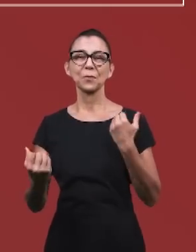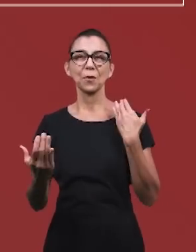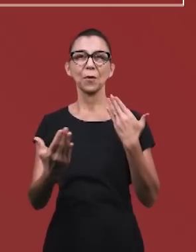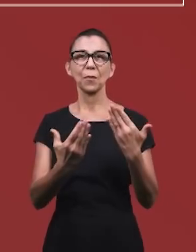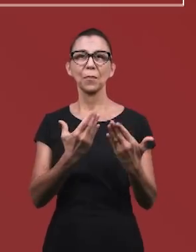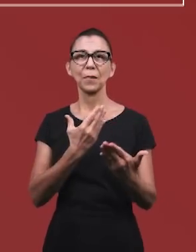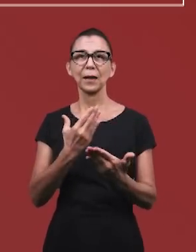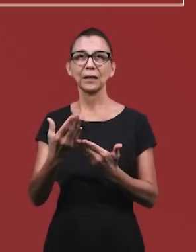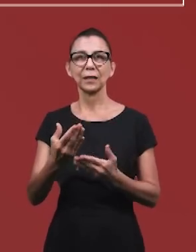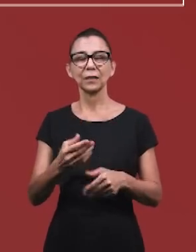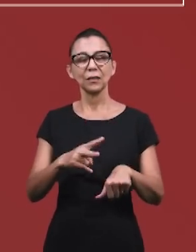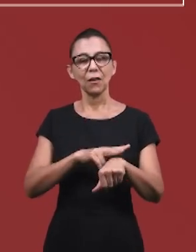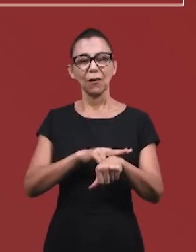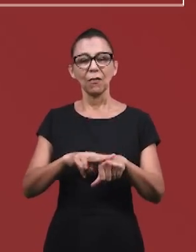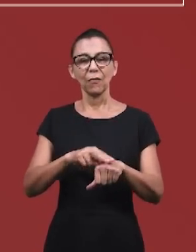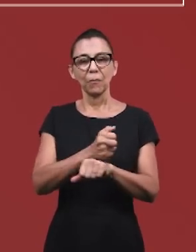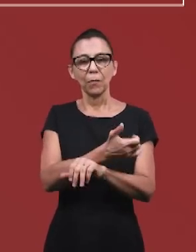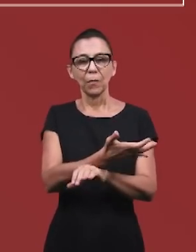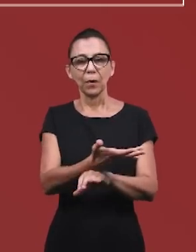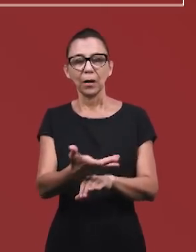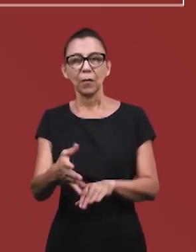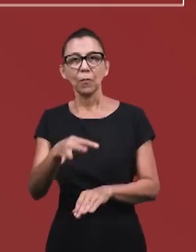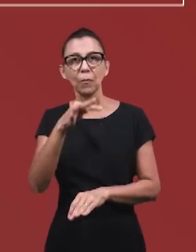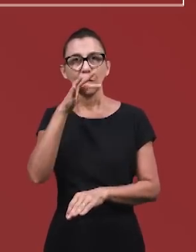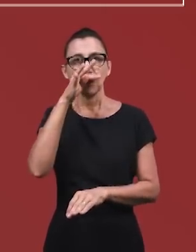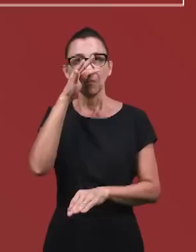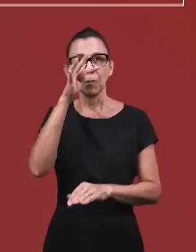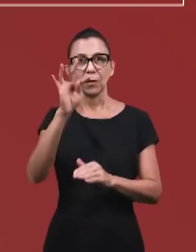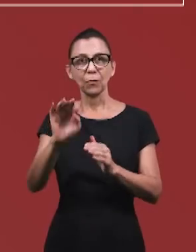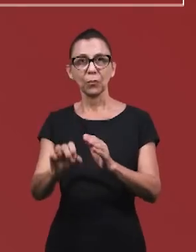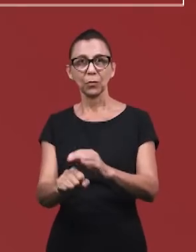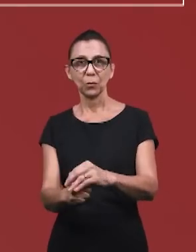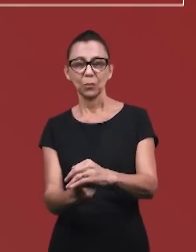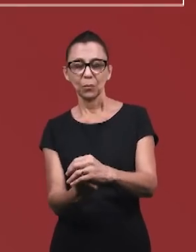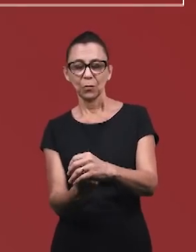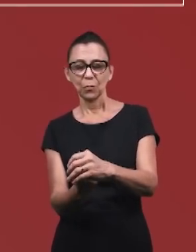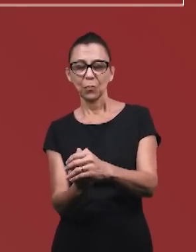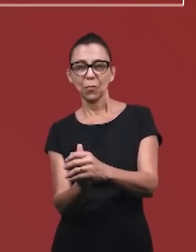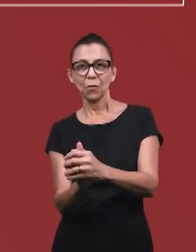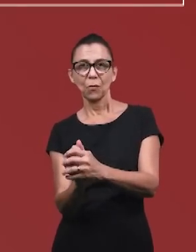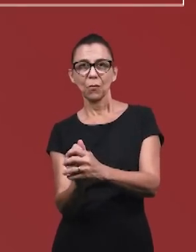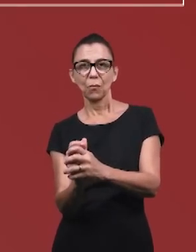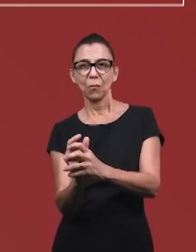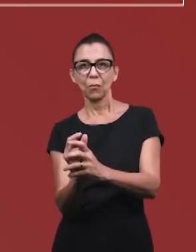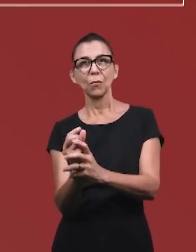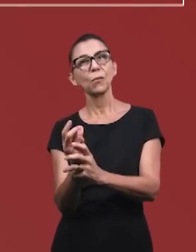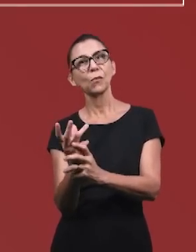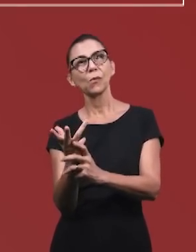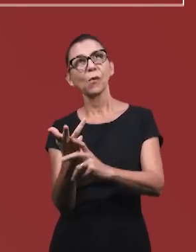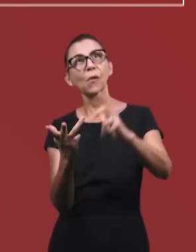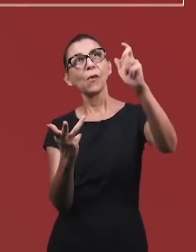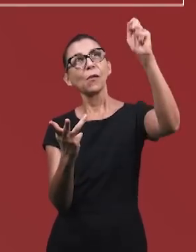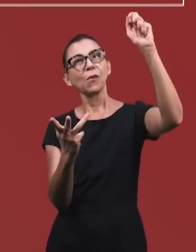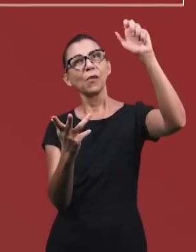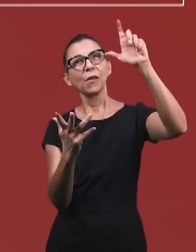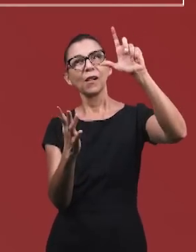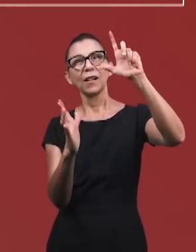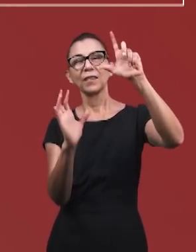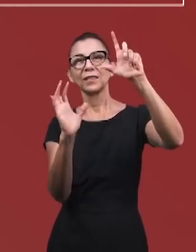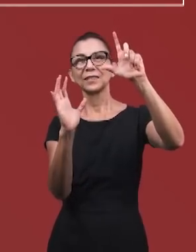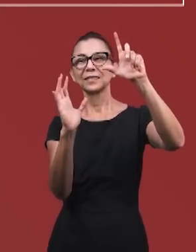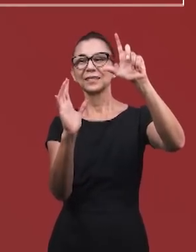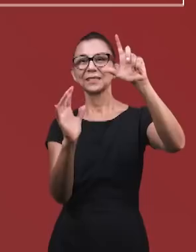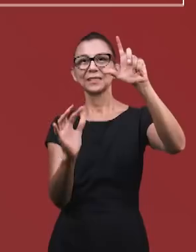desponta para a luz do sol, assim brilhou um dia